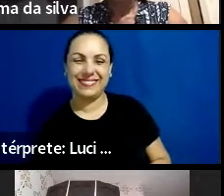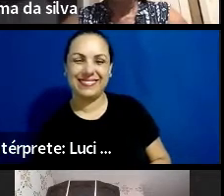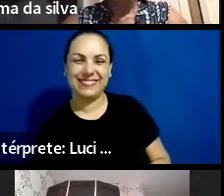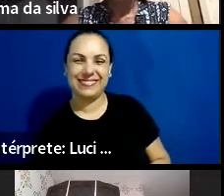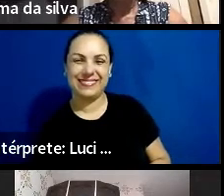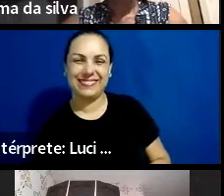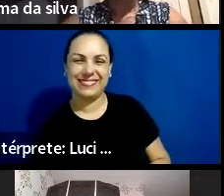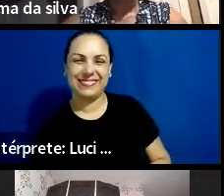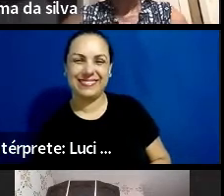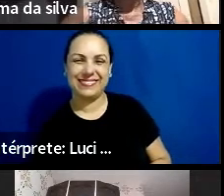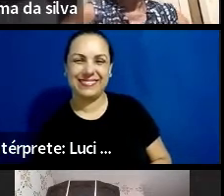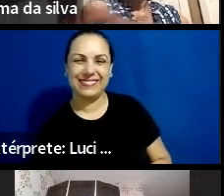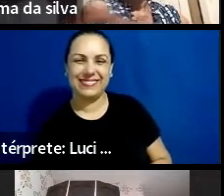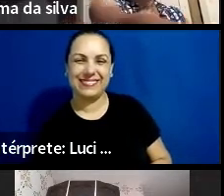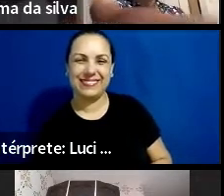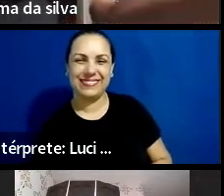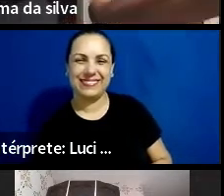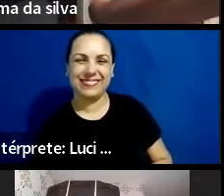recebido.